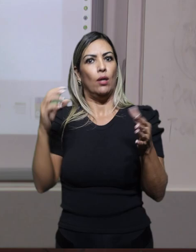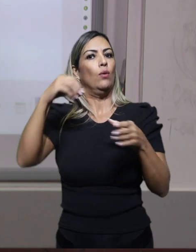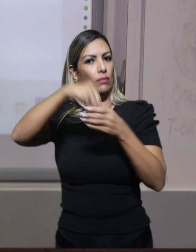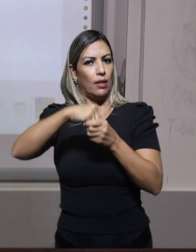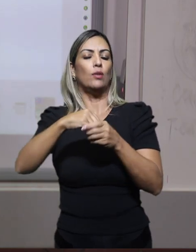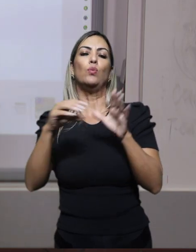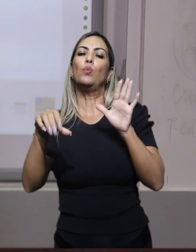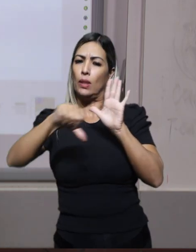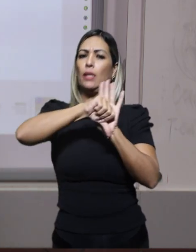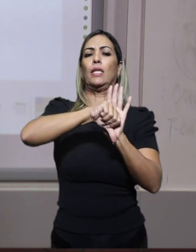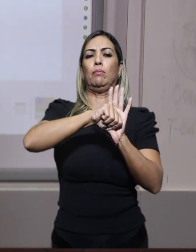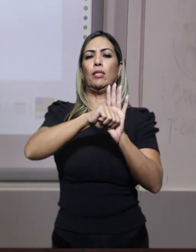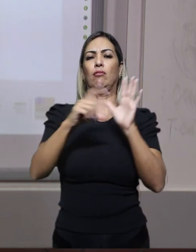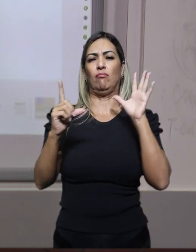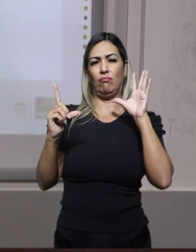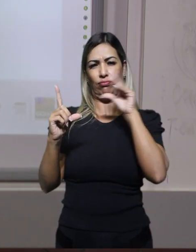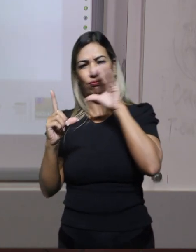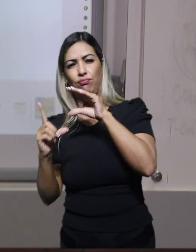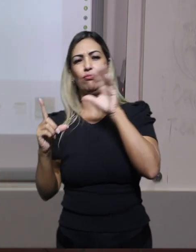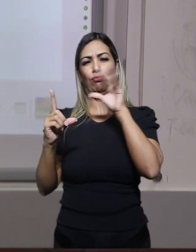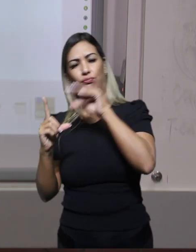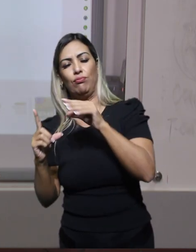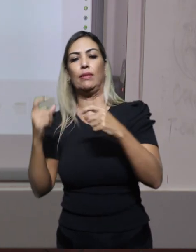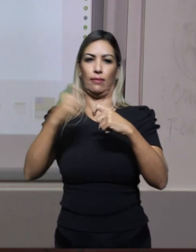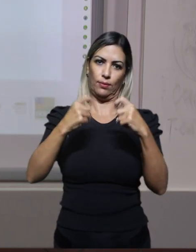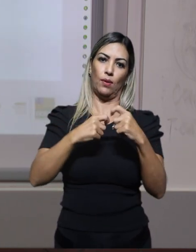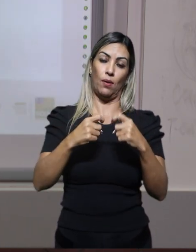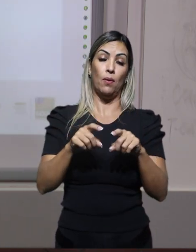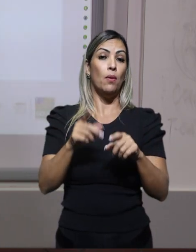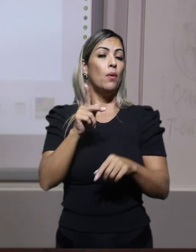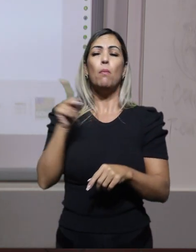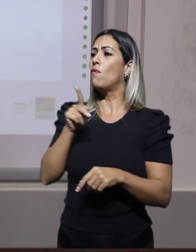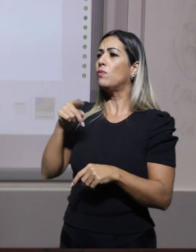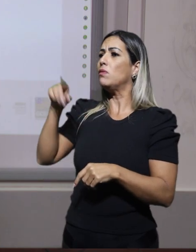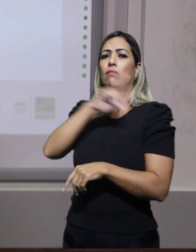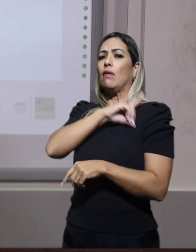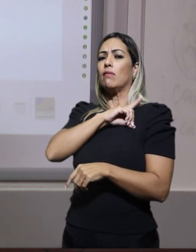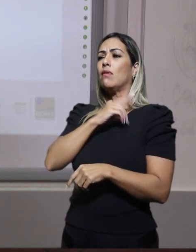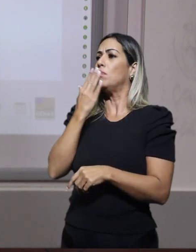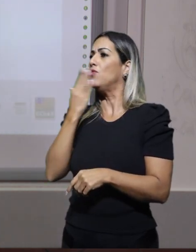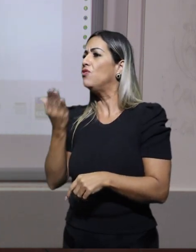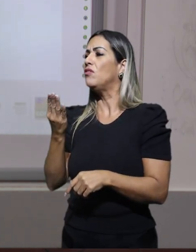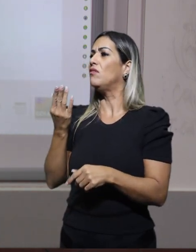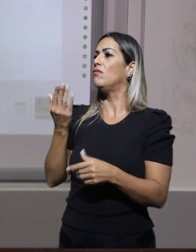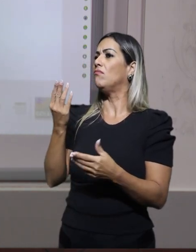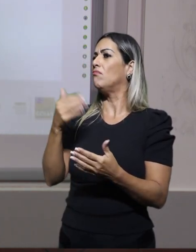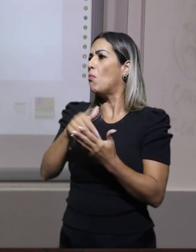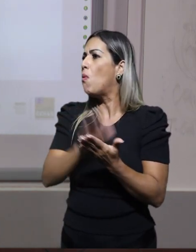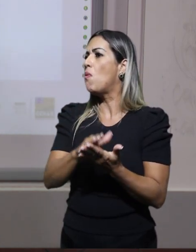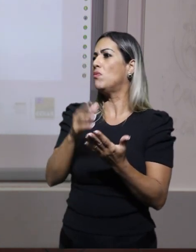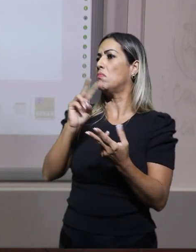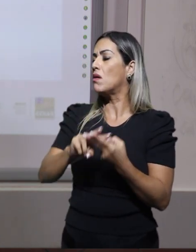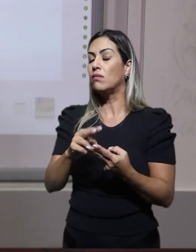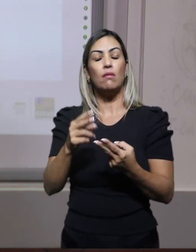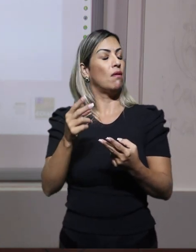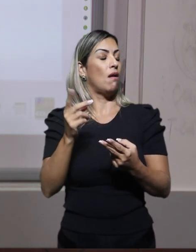de importunação sexual. Professora, mas ela não foi na delegacia pedir uma providência, ela não disse